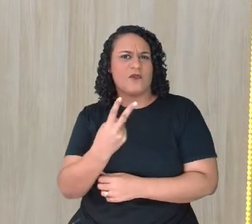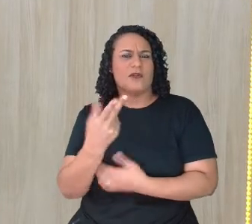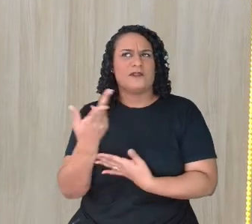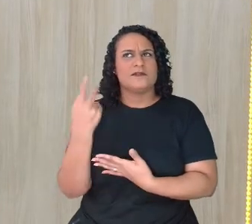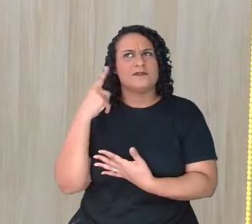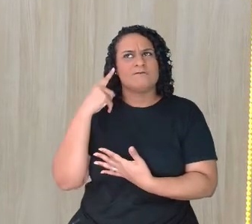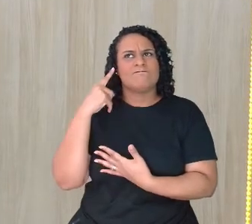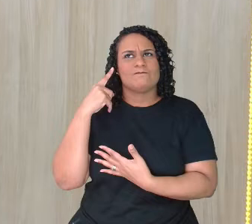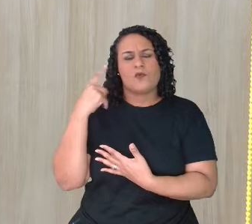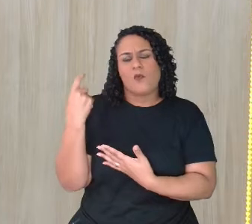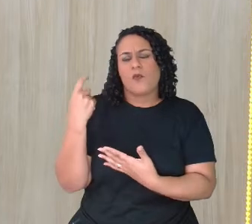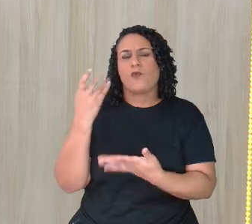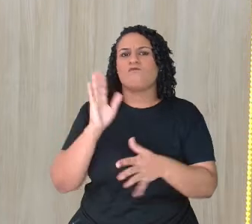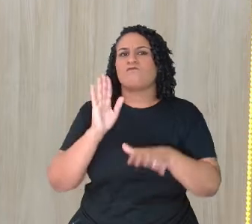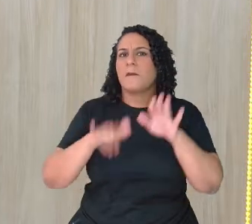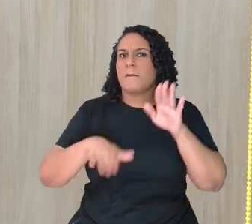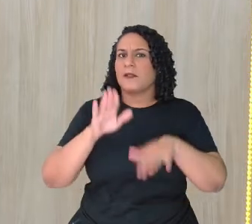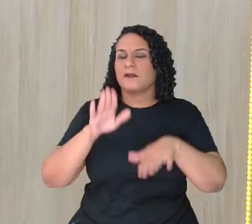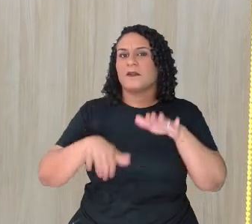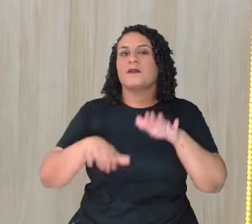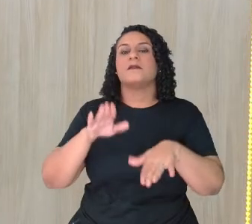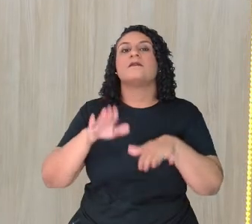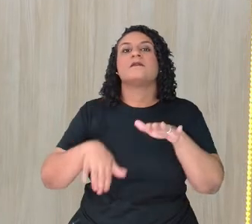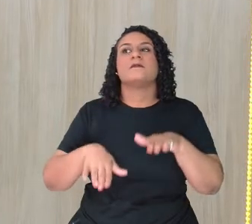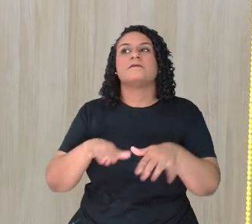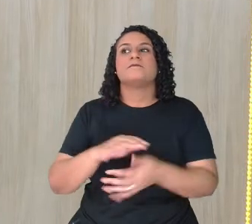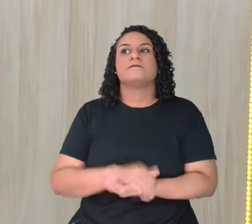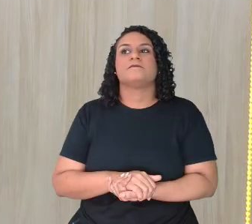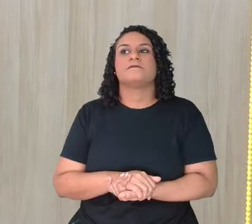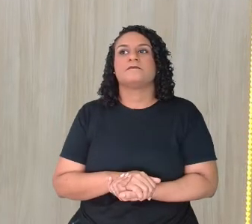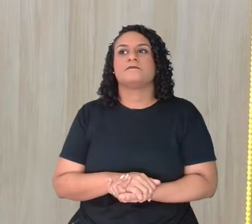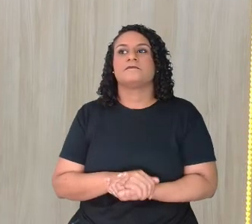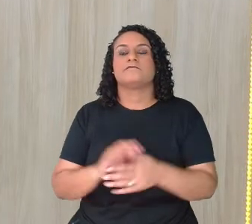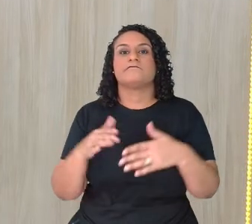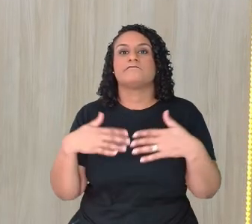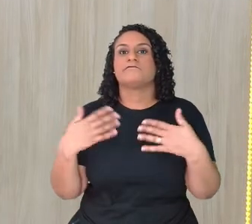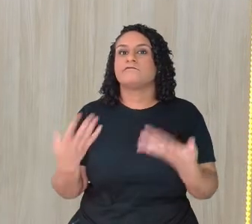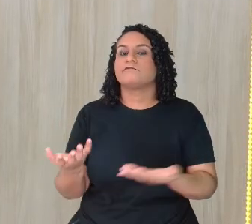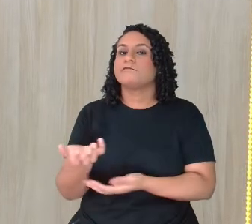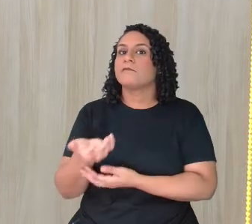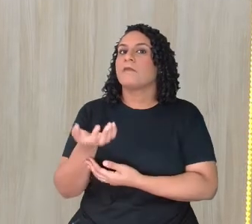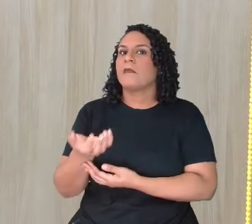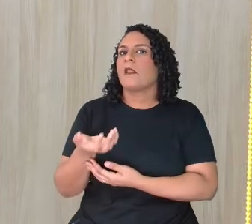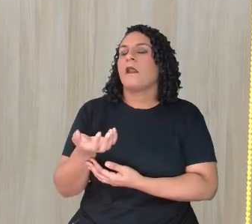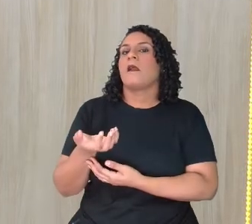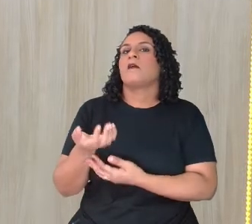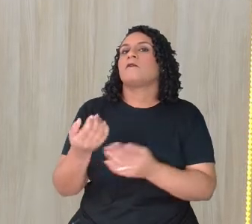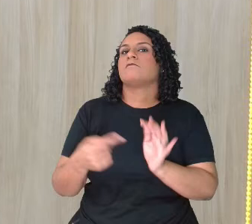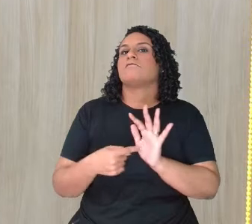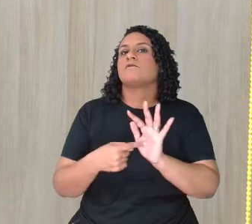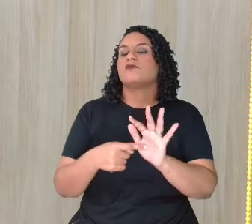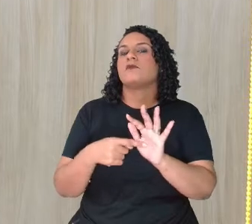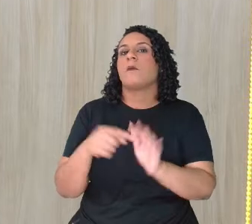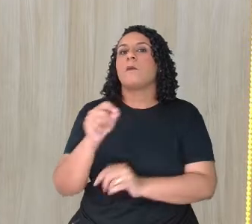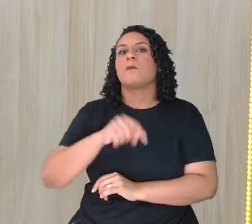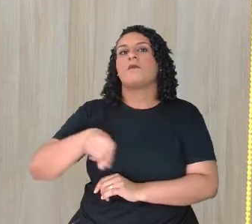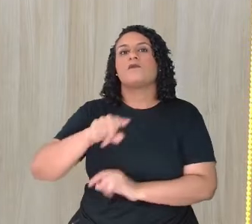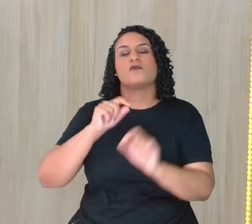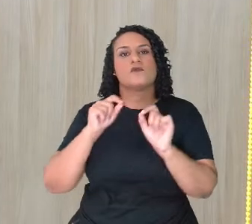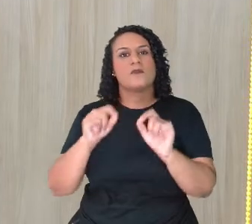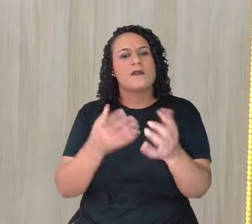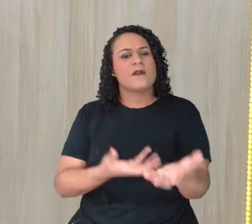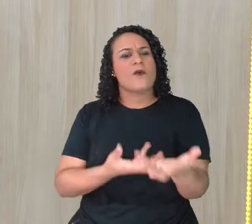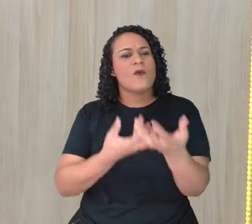repente da voz e aqueles que me ouvem, não é? E eu quero falar com vocês que eu acolho com carinho esse